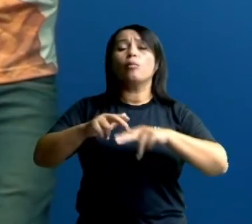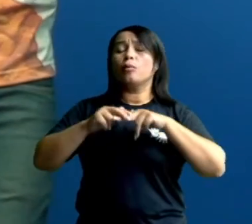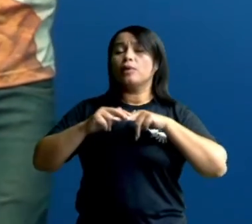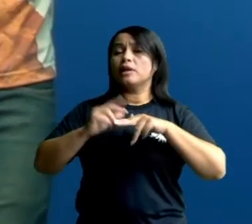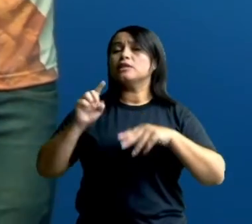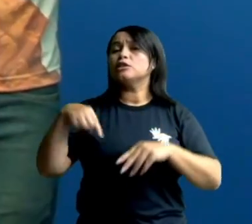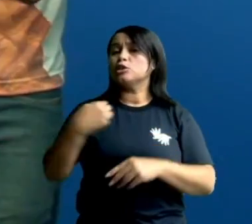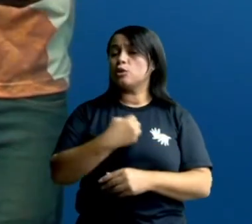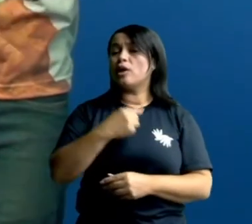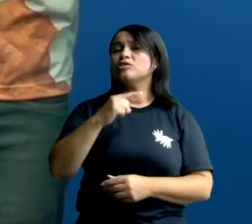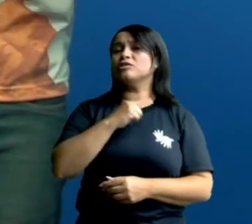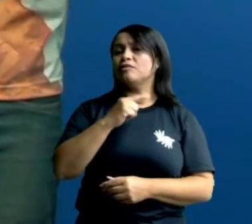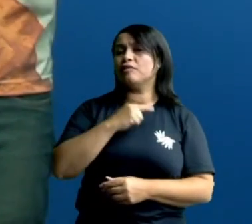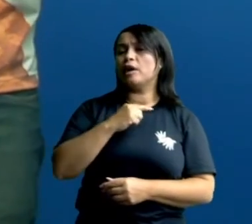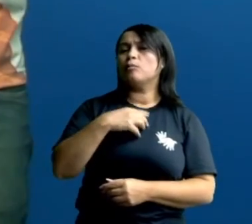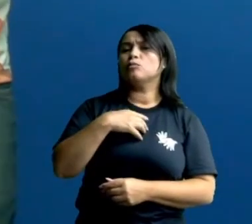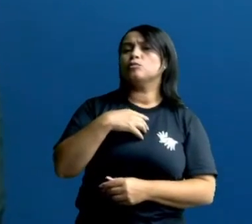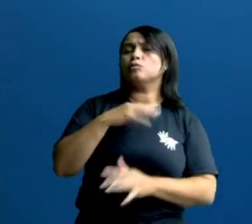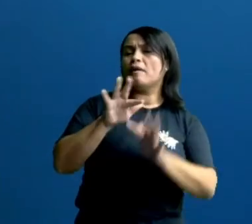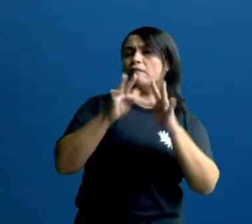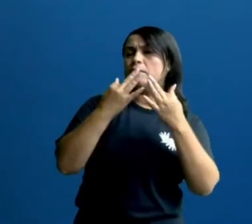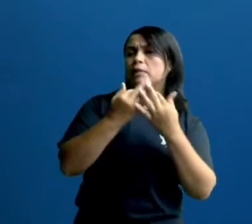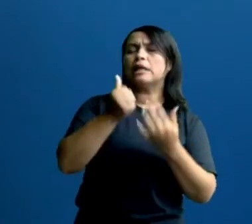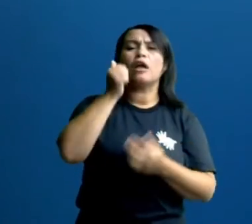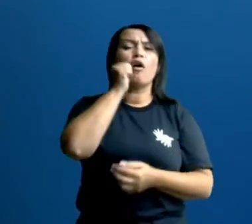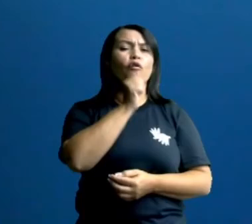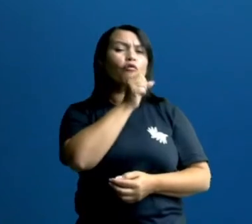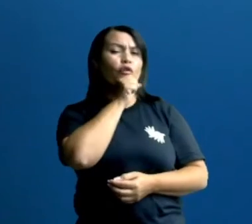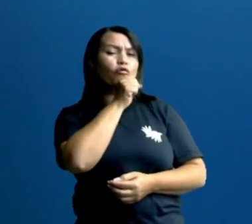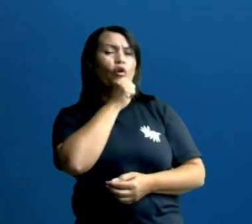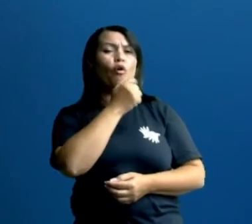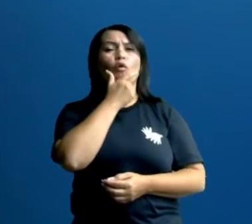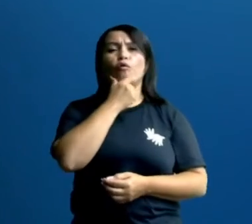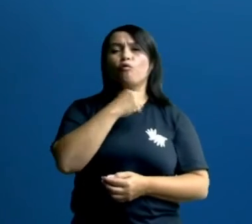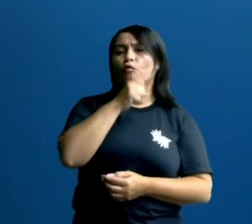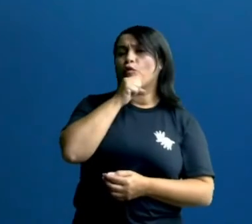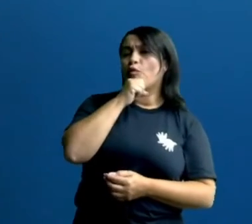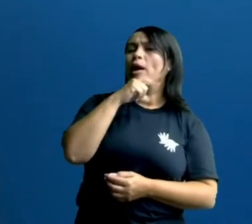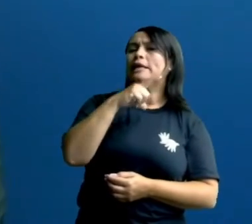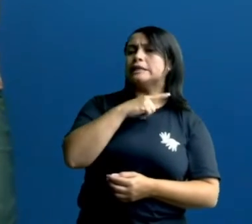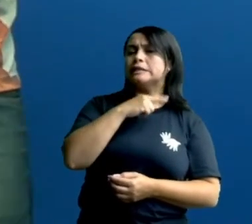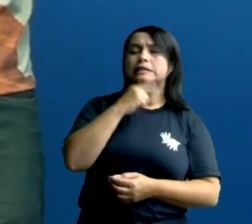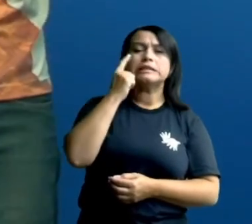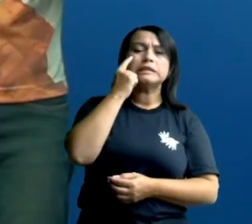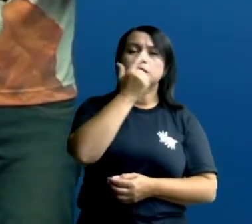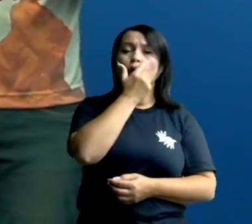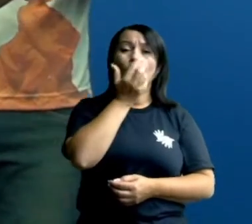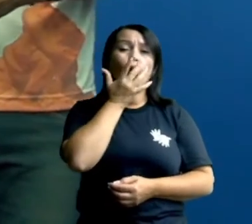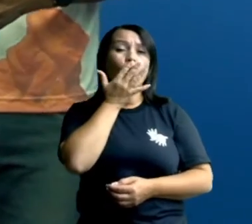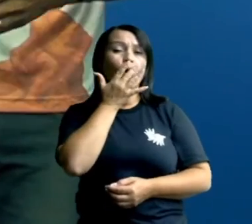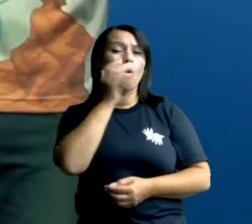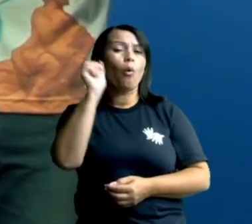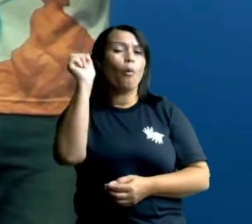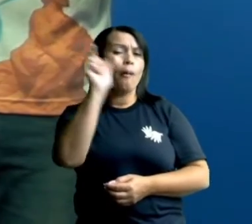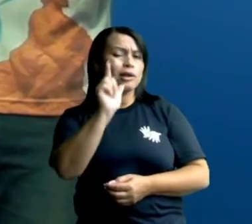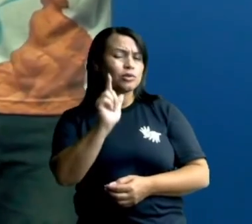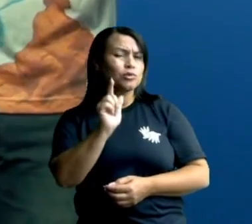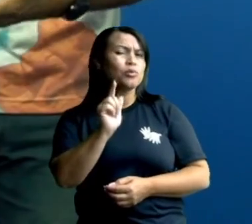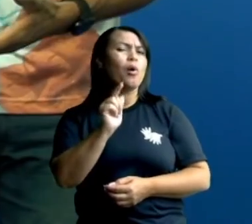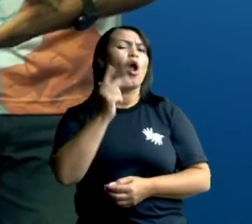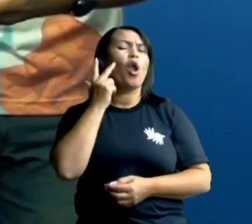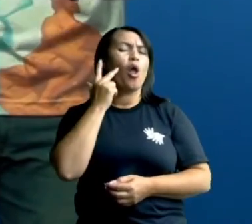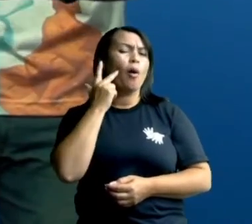a gente teve um parente, um avô ou uma avó que tinha olhos azuis, provavelmente a gente tem